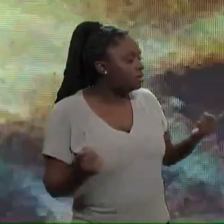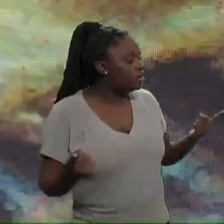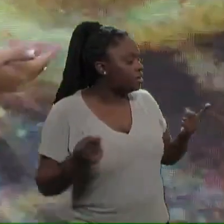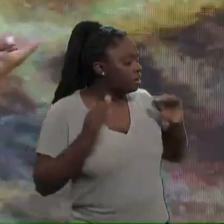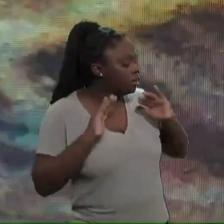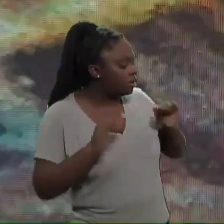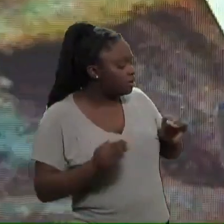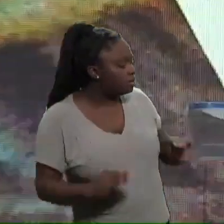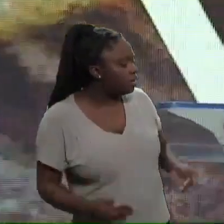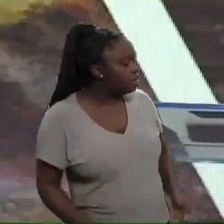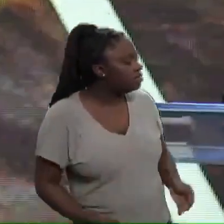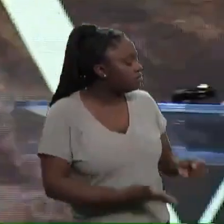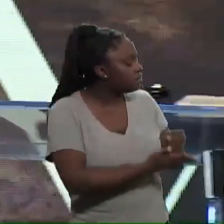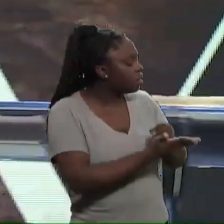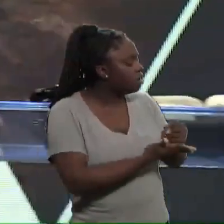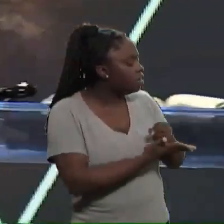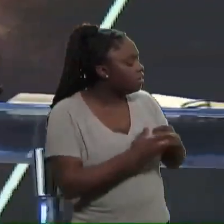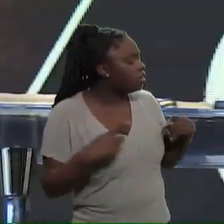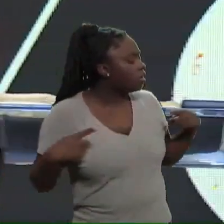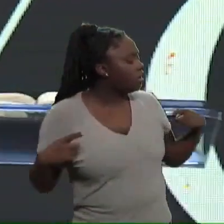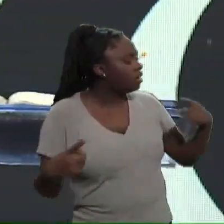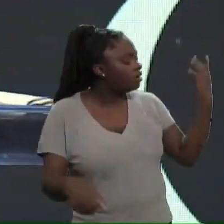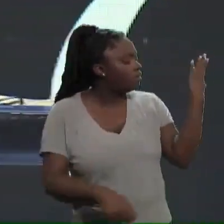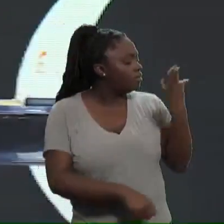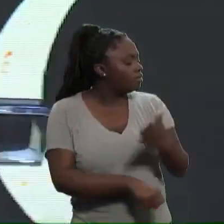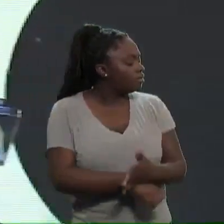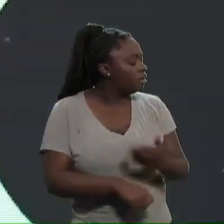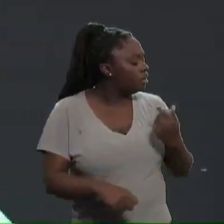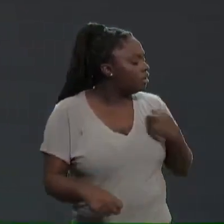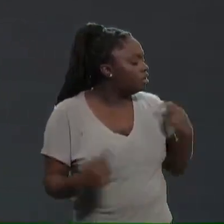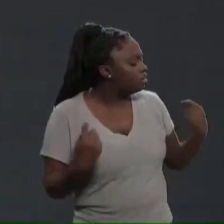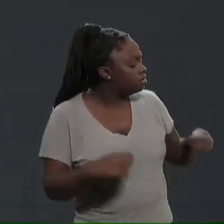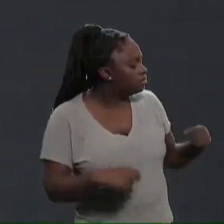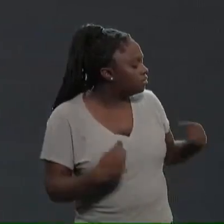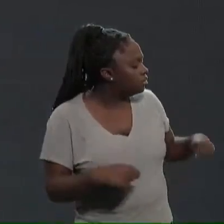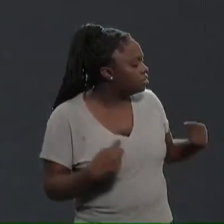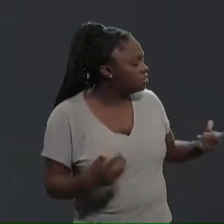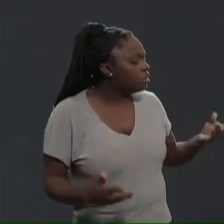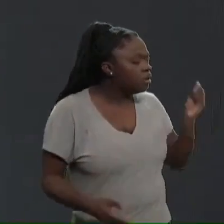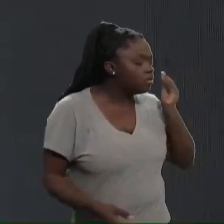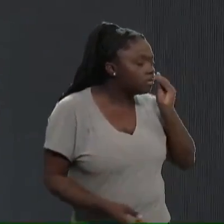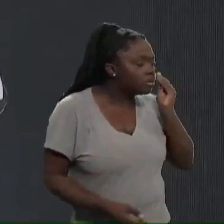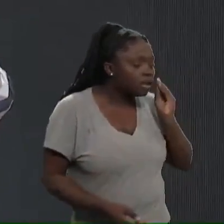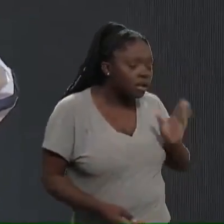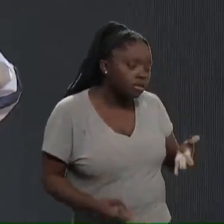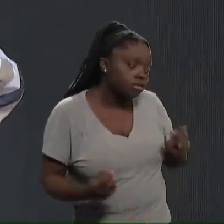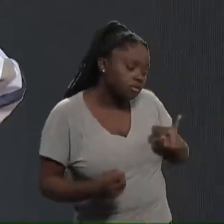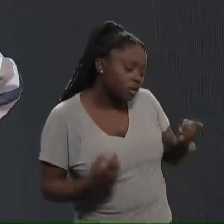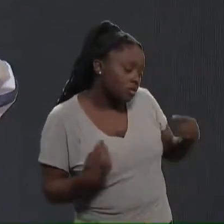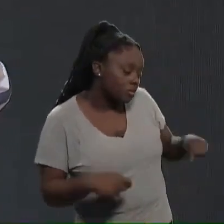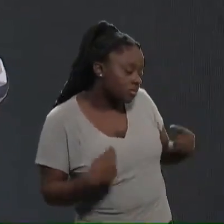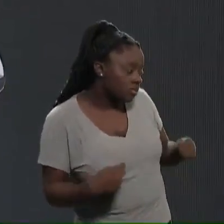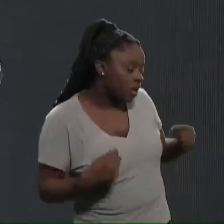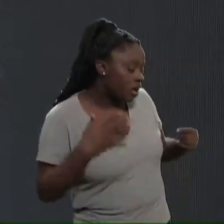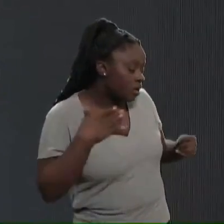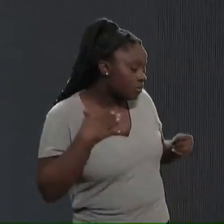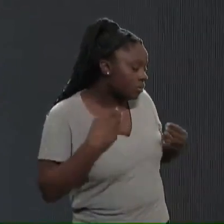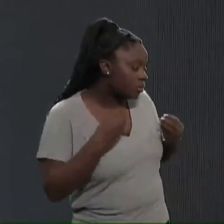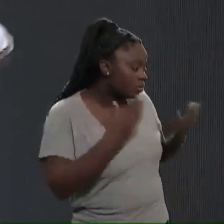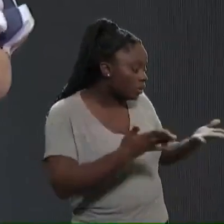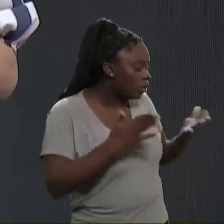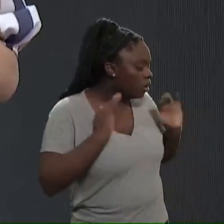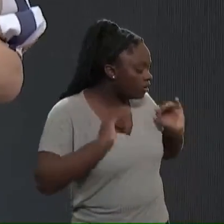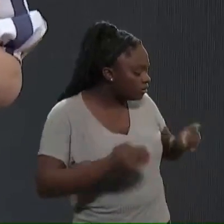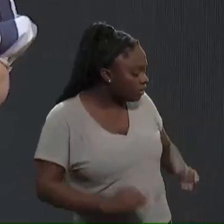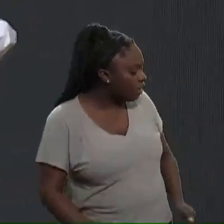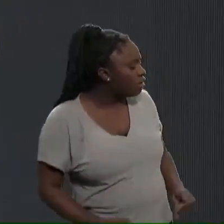é o básico para se entrar numa guerra. Eu preciso de uma armadura, vamos tentar achar, se precisar eu dou a minha. Veste Davi da